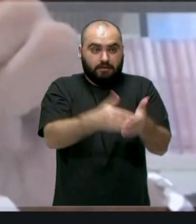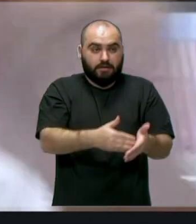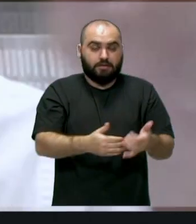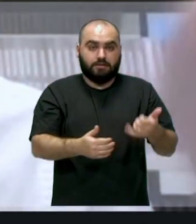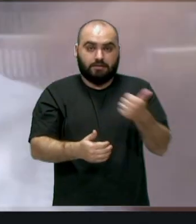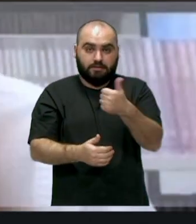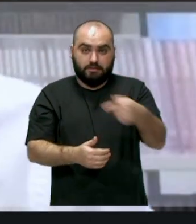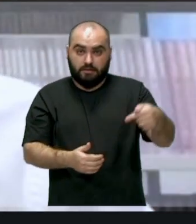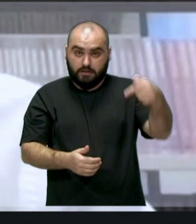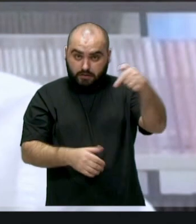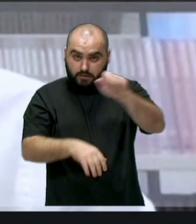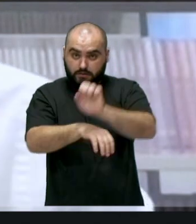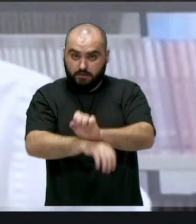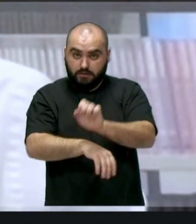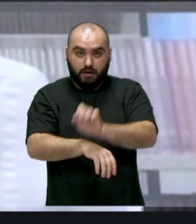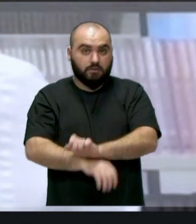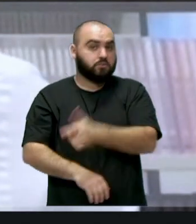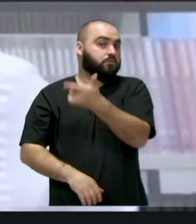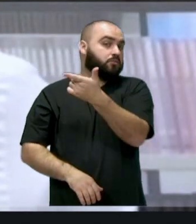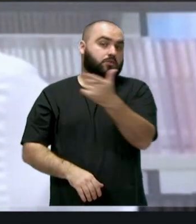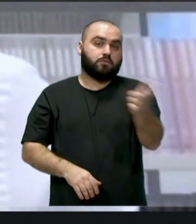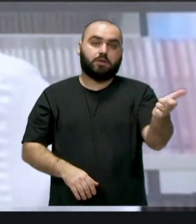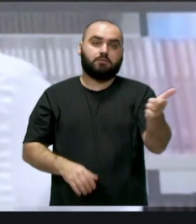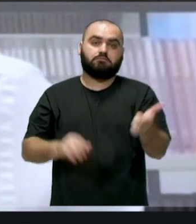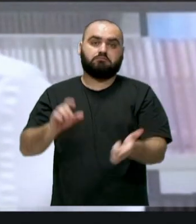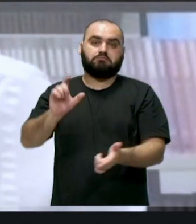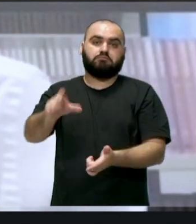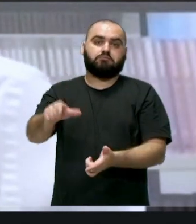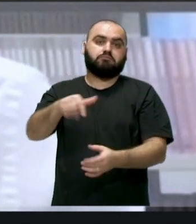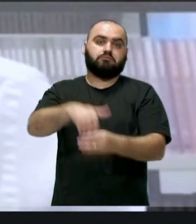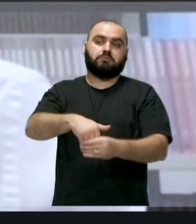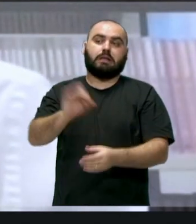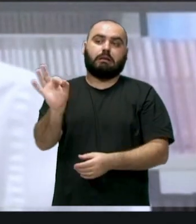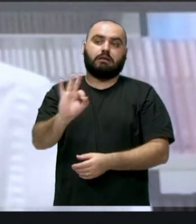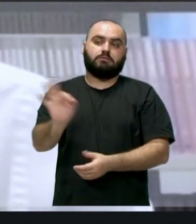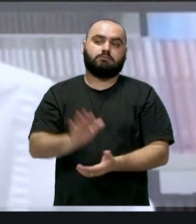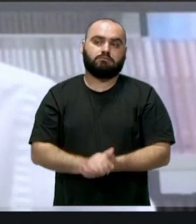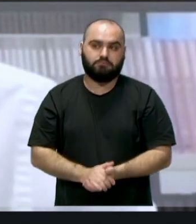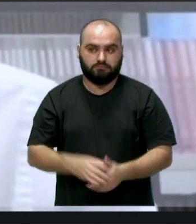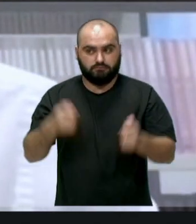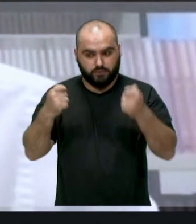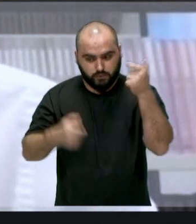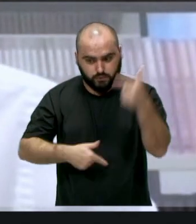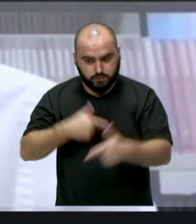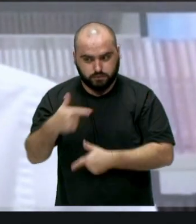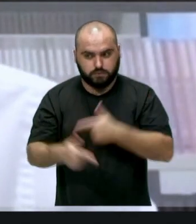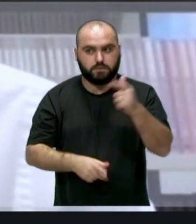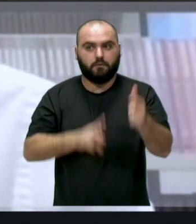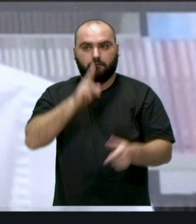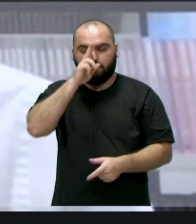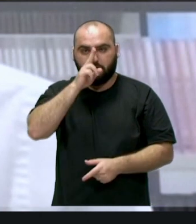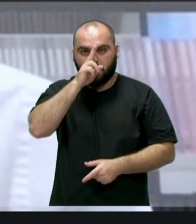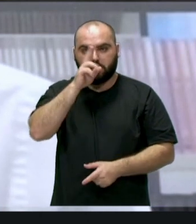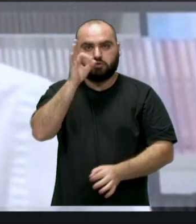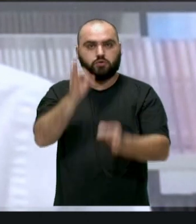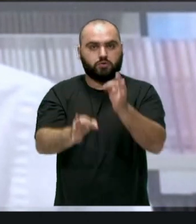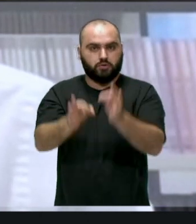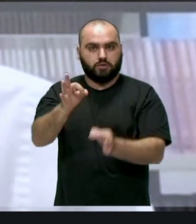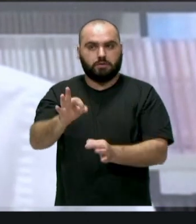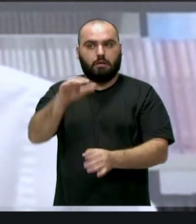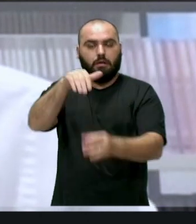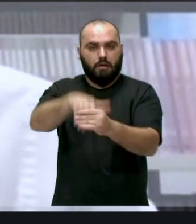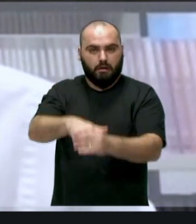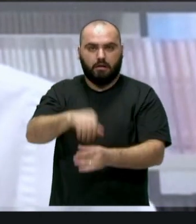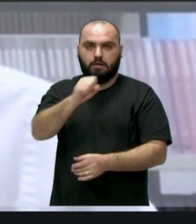ainda, no estado, que ainda não tiraram o seu título de eleitor. Então, há muito trabalho que se fazer, a Justiça Eleitoral de Santa Catarina está empenhada